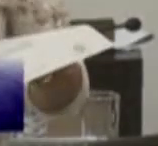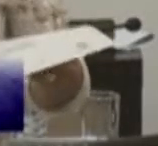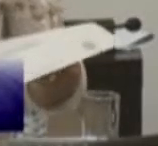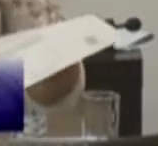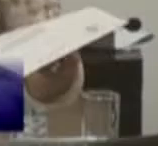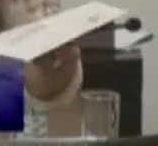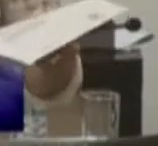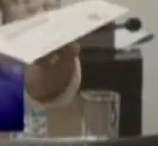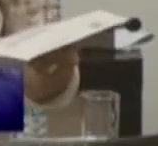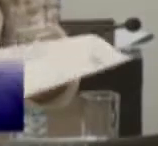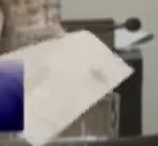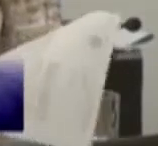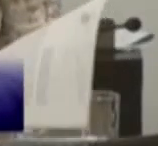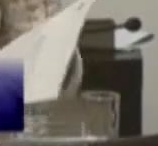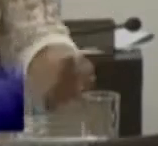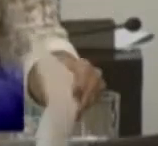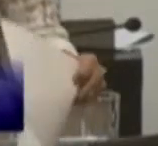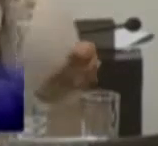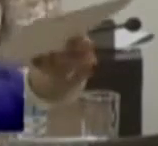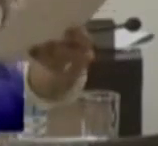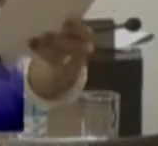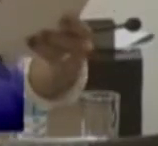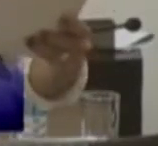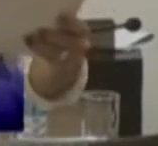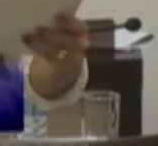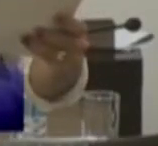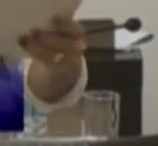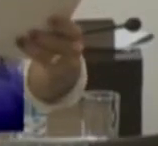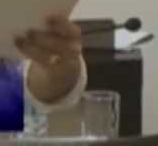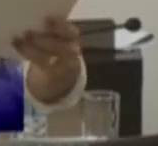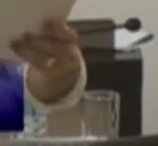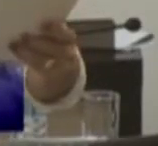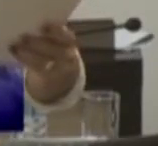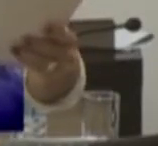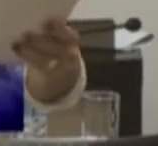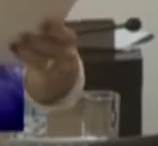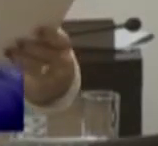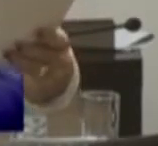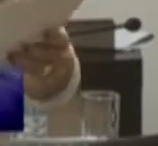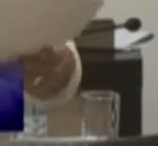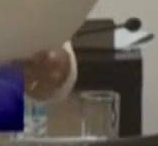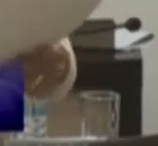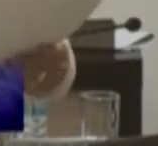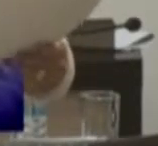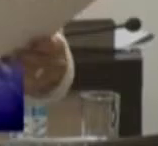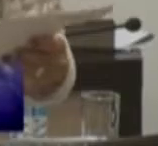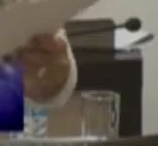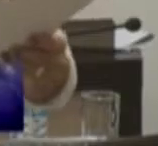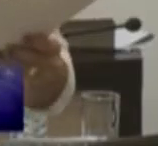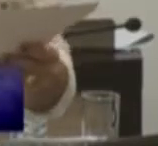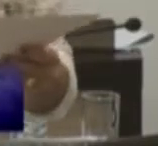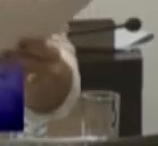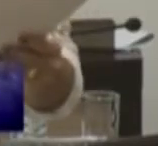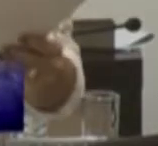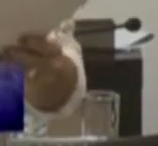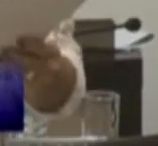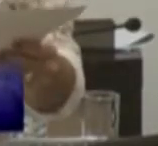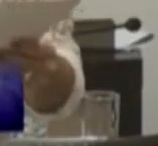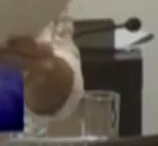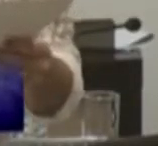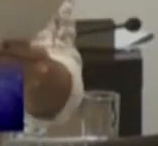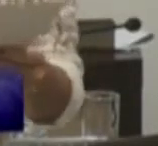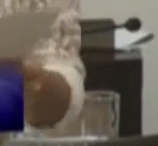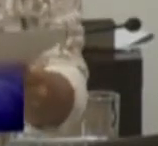projeto sociopedagógico, literatura surda, que é de autoria do Alessandro Silva